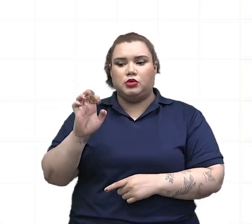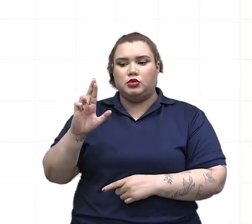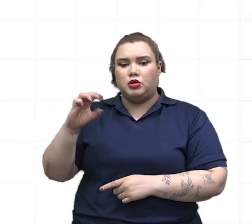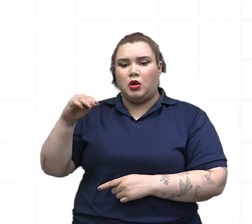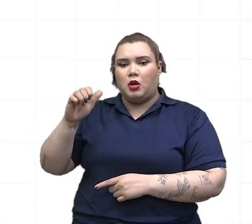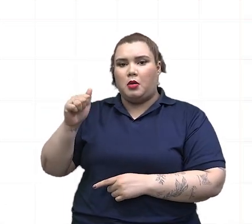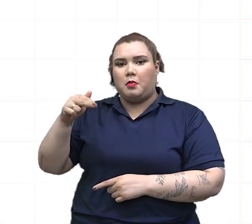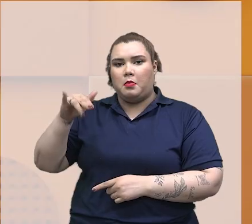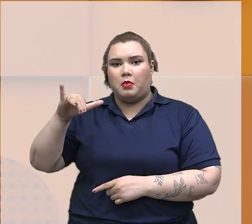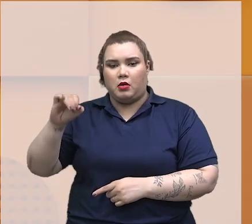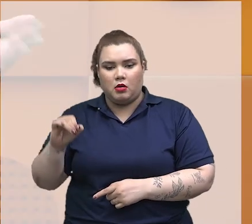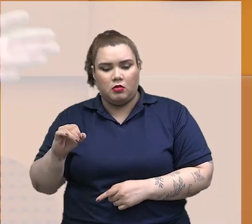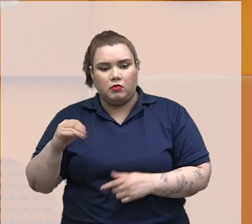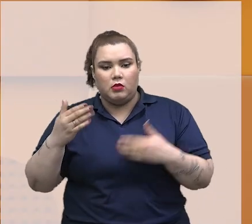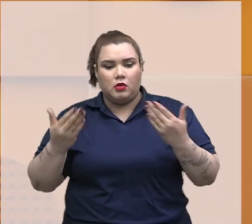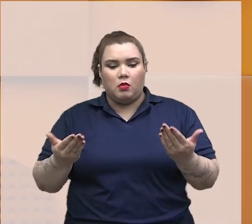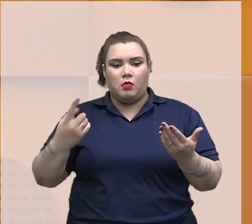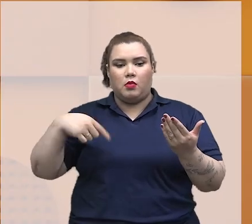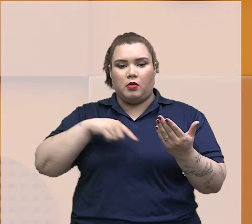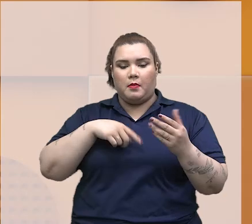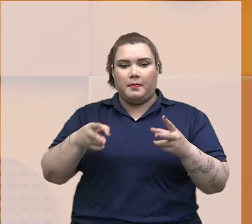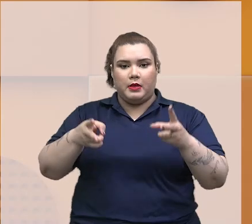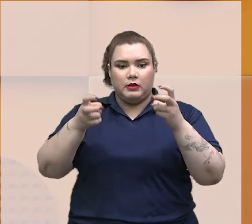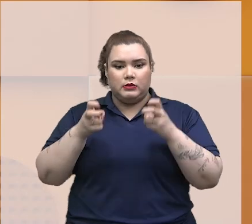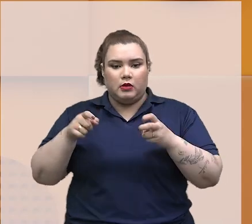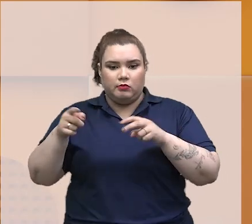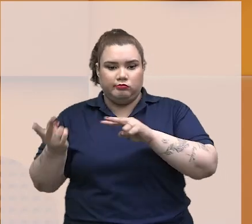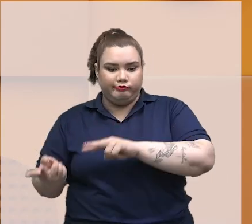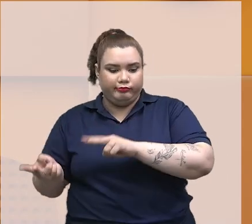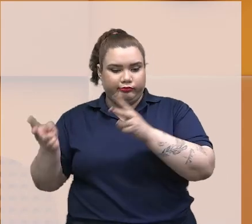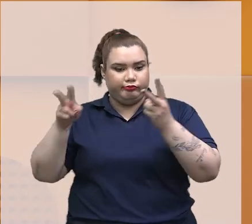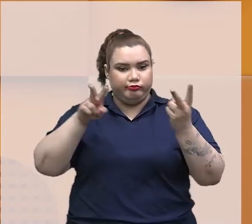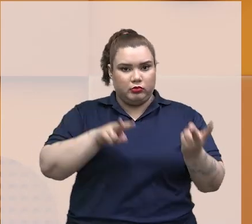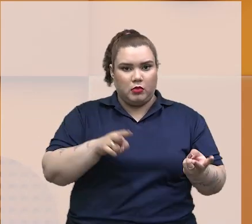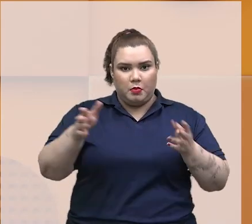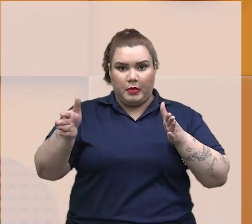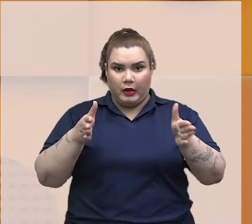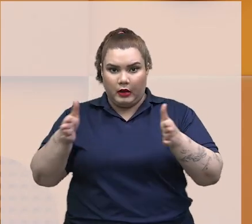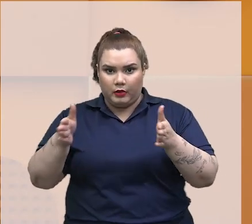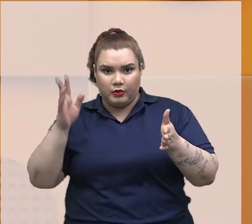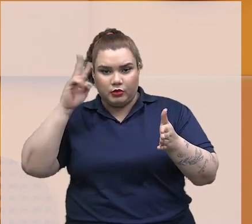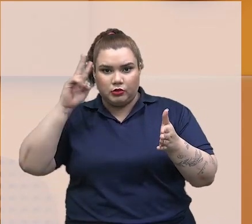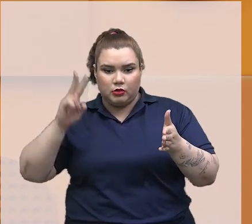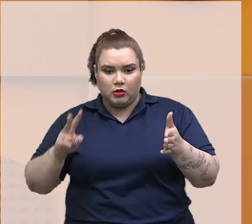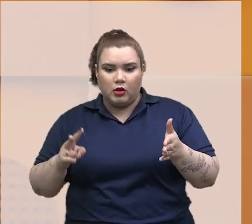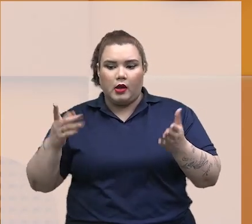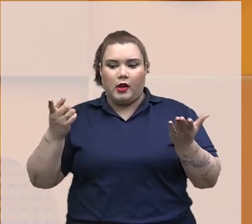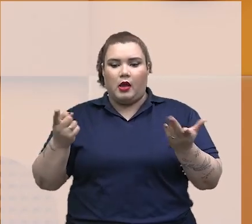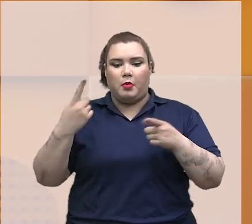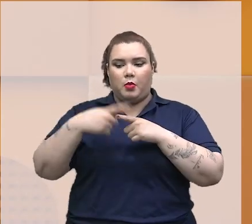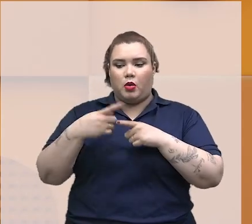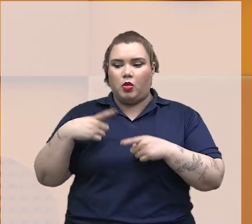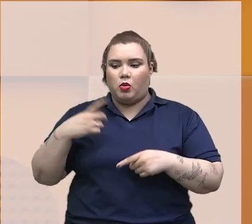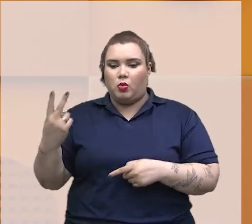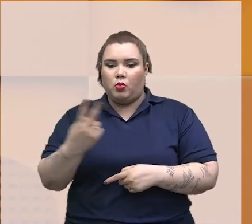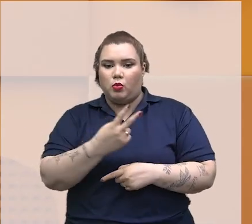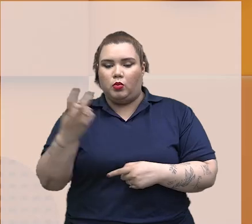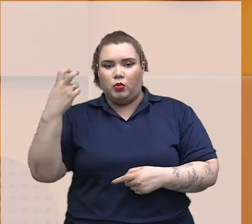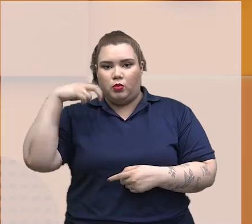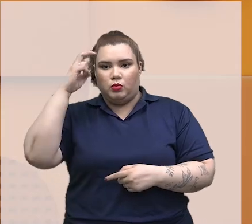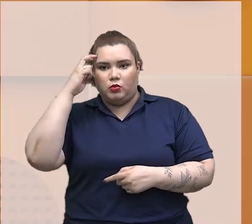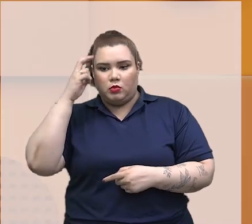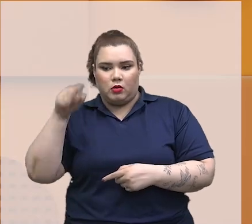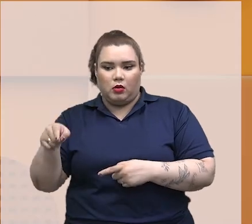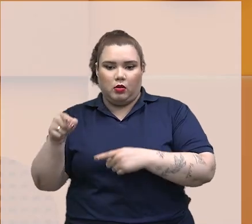seja, quando a gente tem então essa passagem da antiguidade para a Idade Média, é como se houvesse aquela fusão das duas culturas,